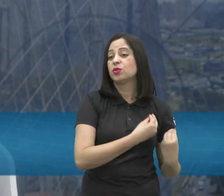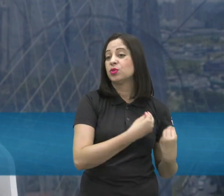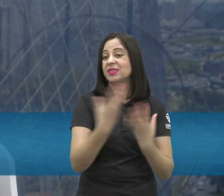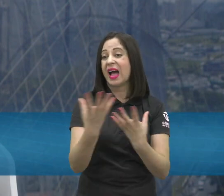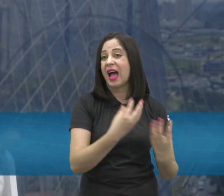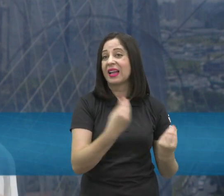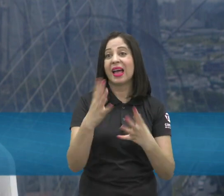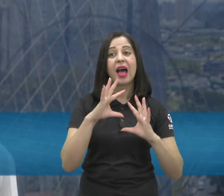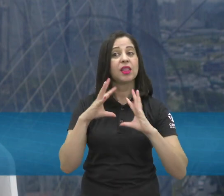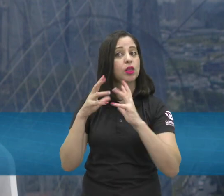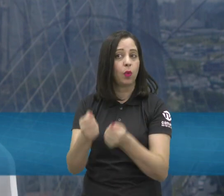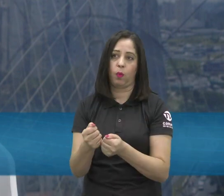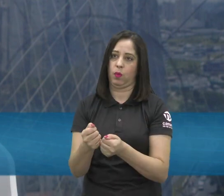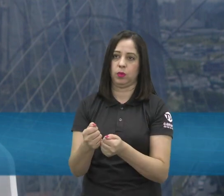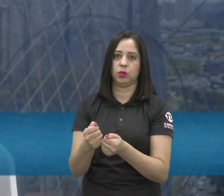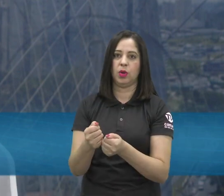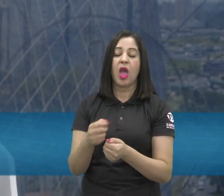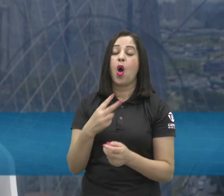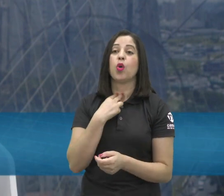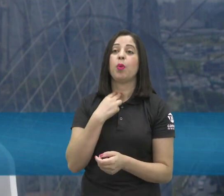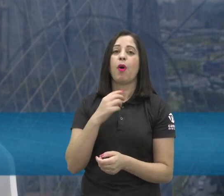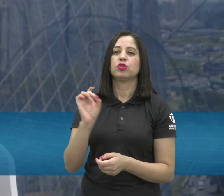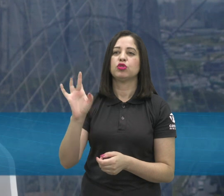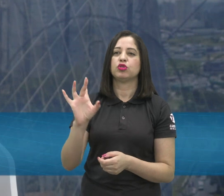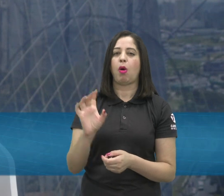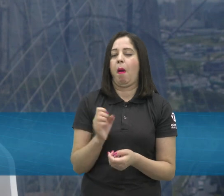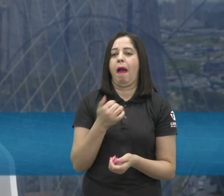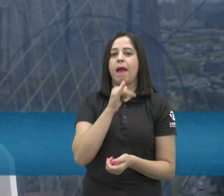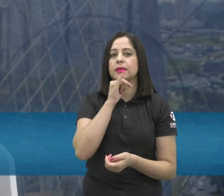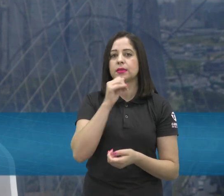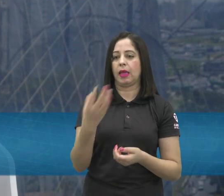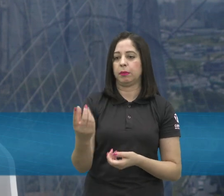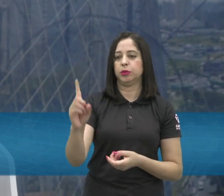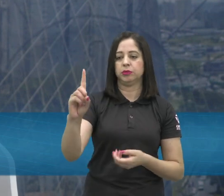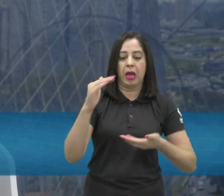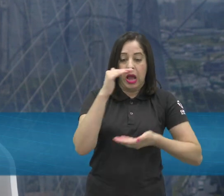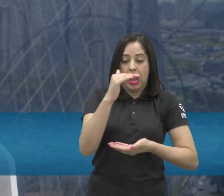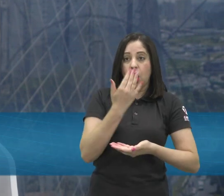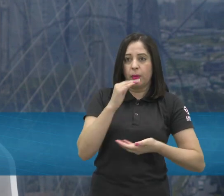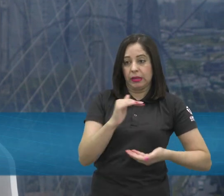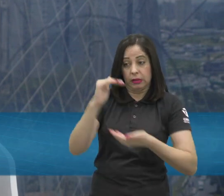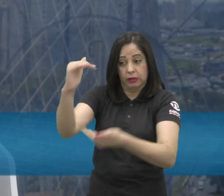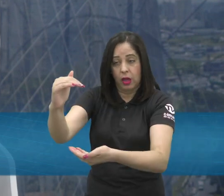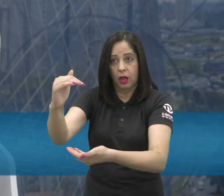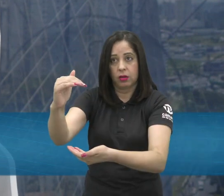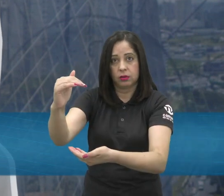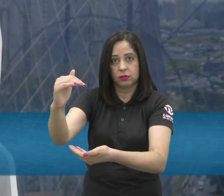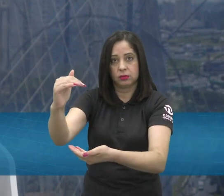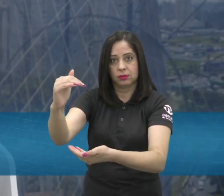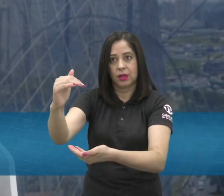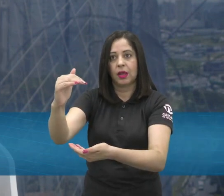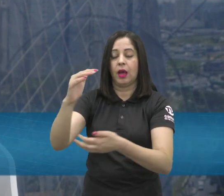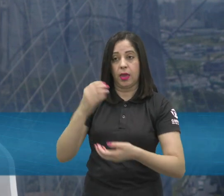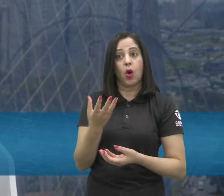uma cesta básica ou alguma outra forma que ela tenha acesso à alimentação. Eu posso fazer isso e iniciar